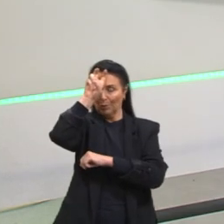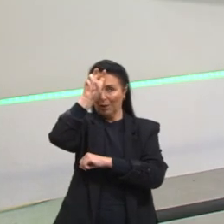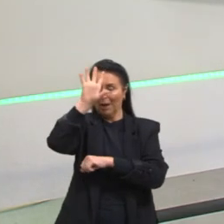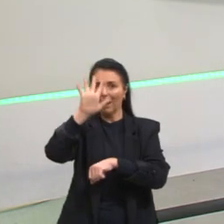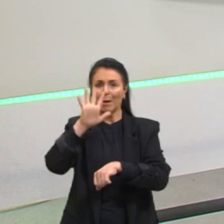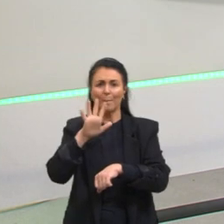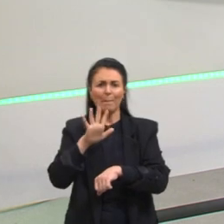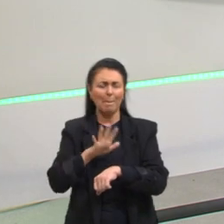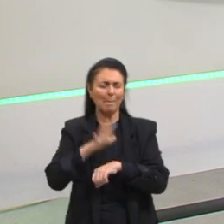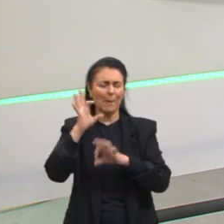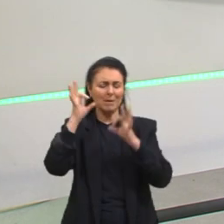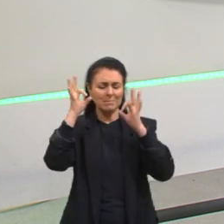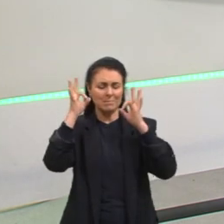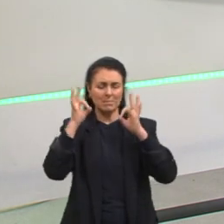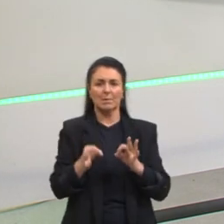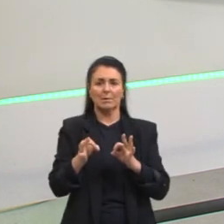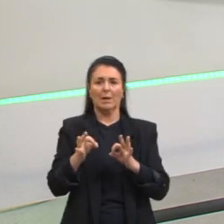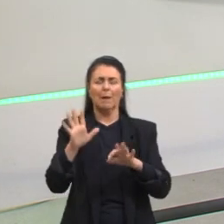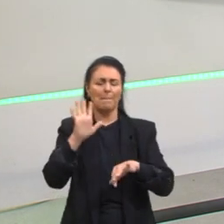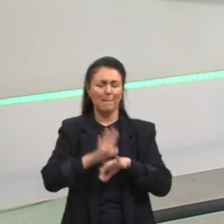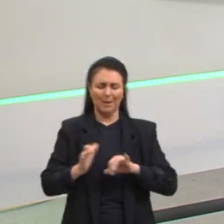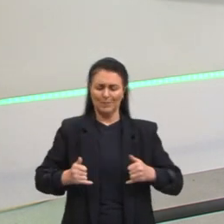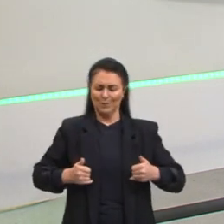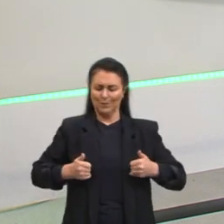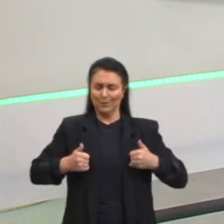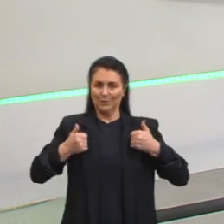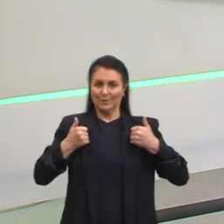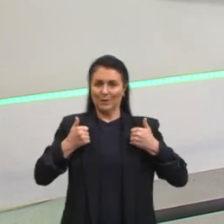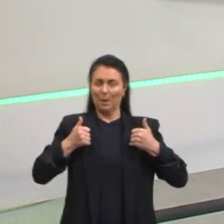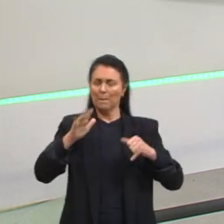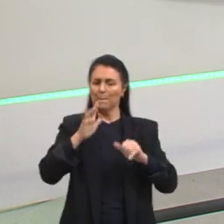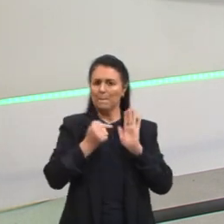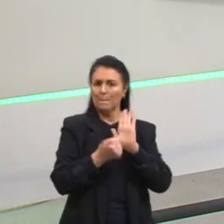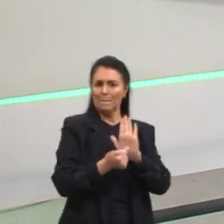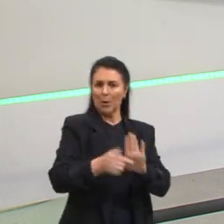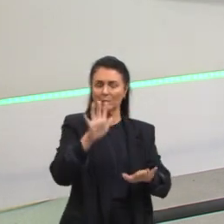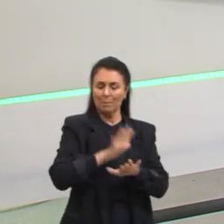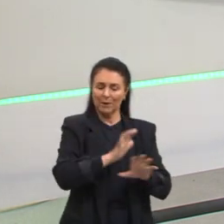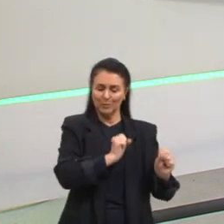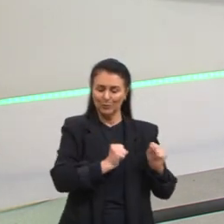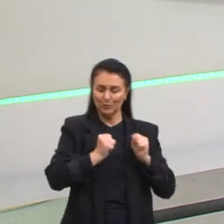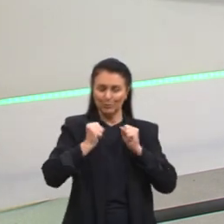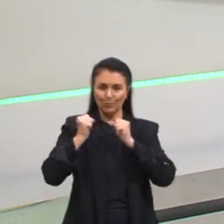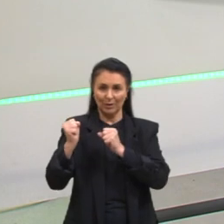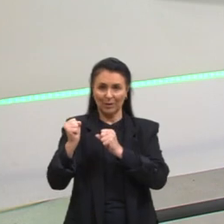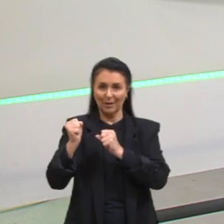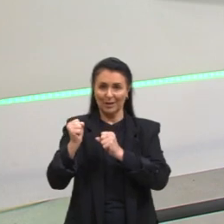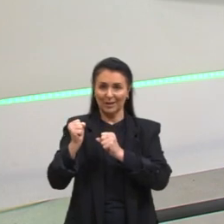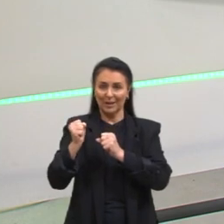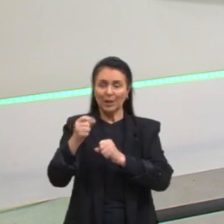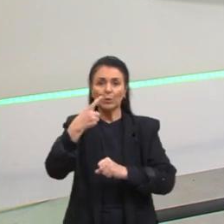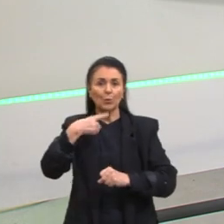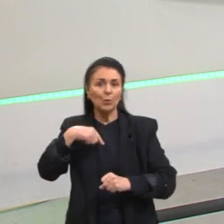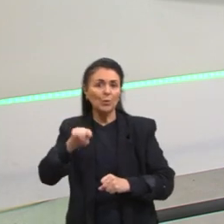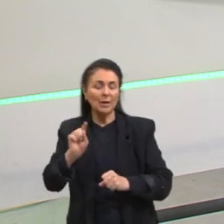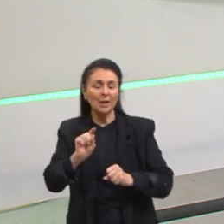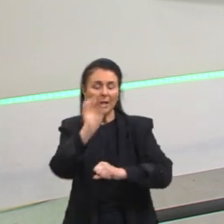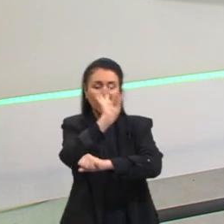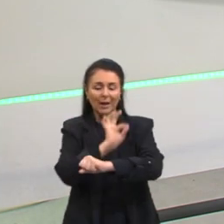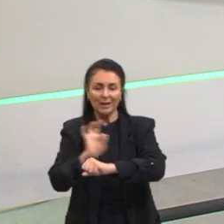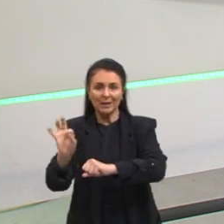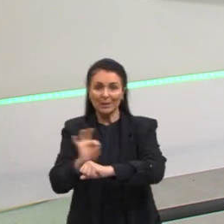rigorosa é muito mais vaidosa é muito mais imponente né do que essas arquiteturas que nós encontramos